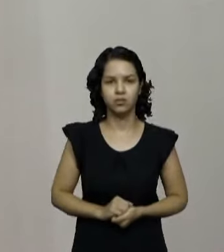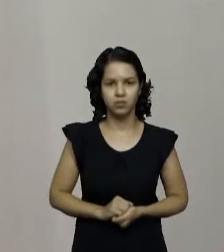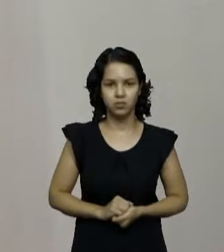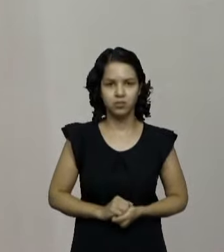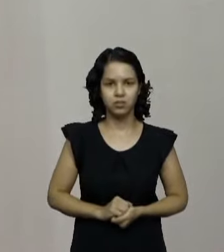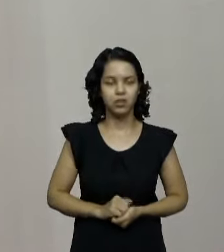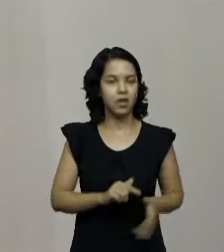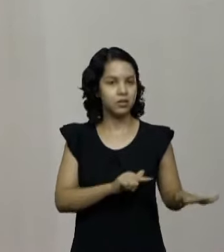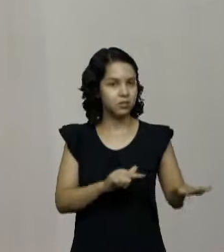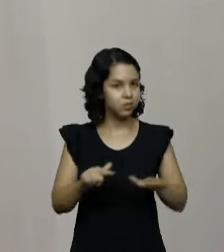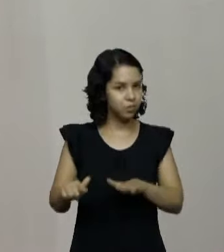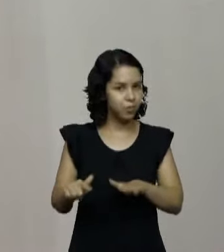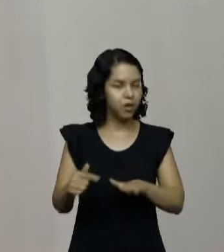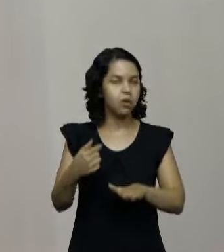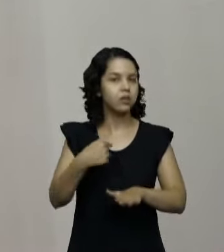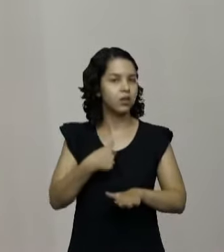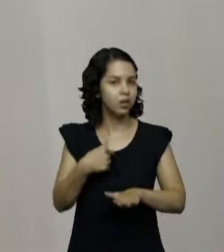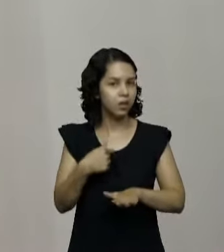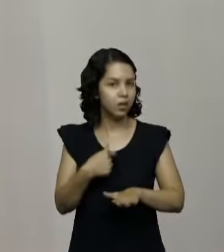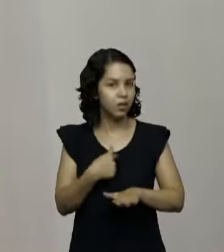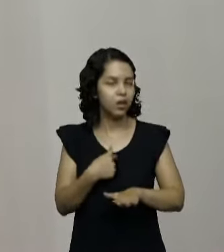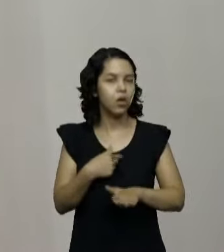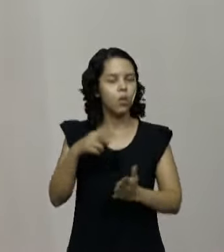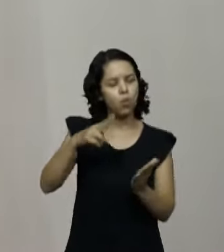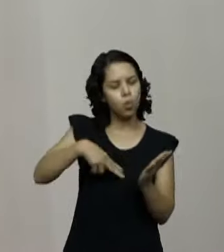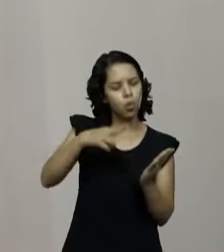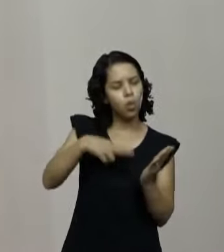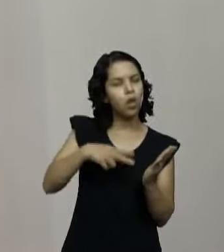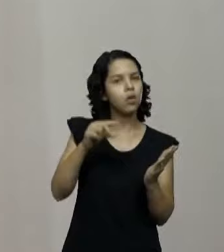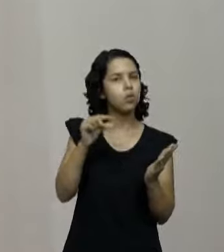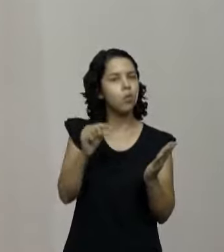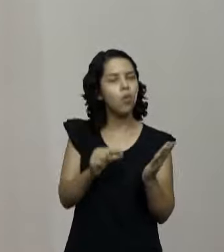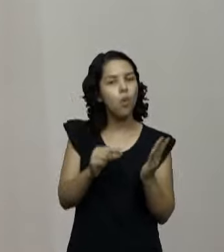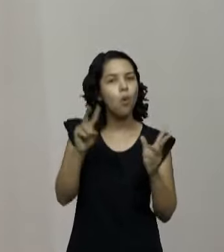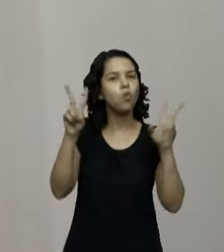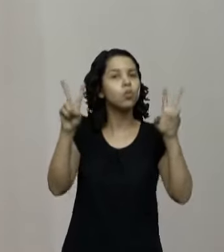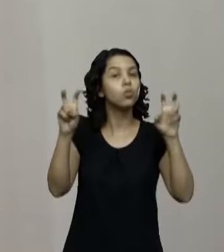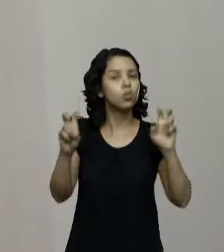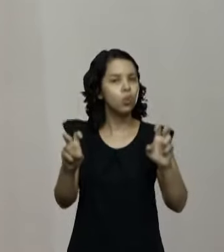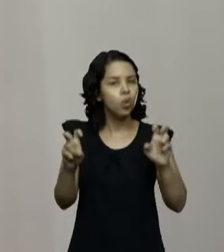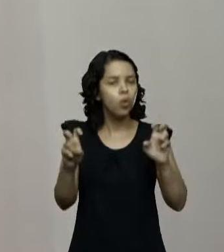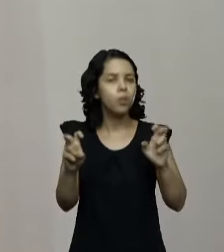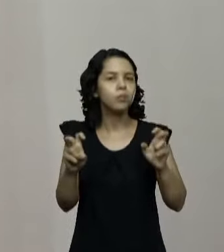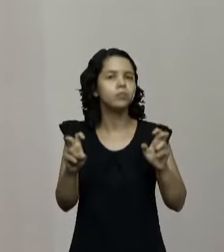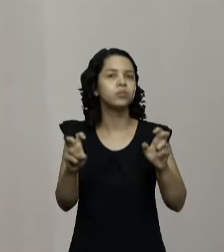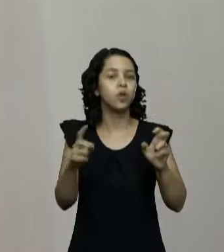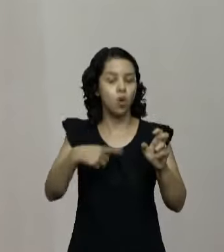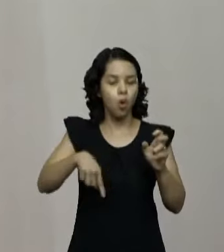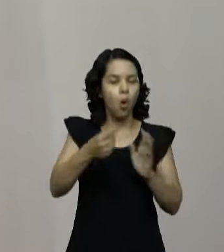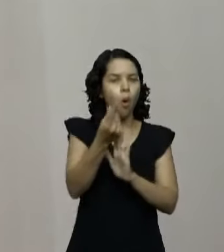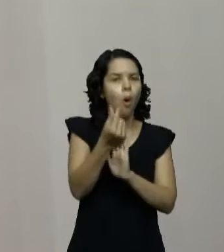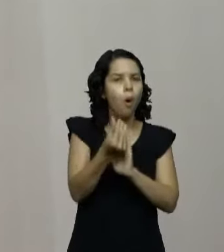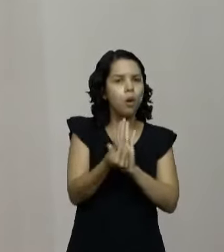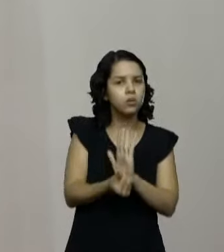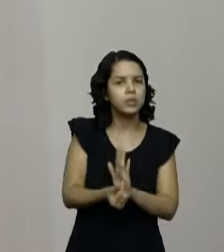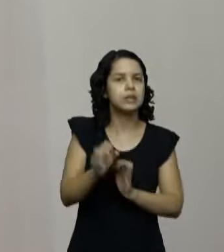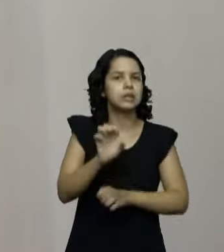esta semana eu estava lendo um pouco sobre o orçamento do nosso estado de Santa